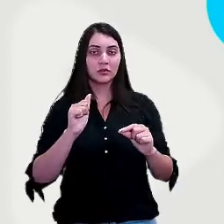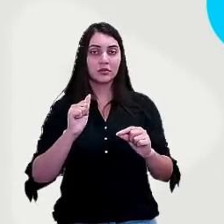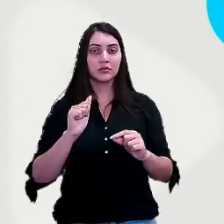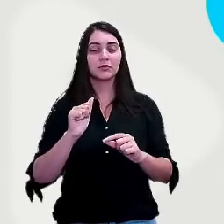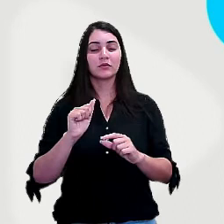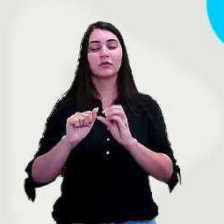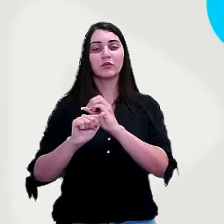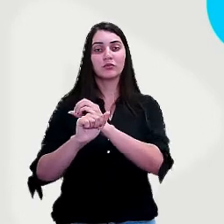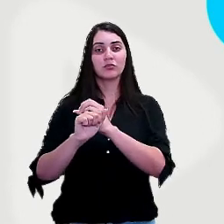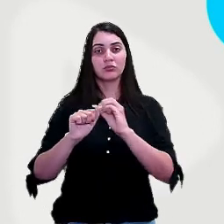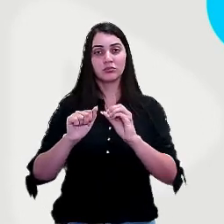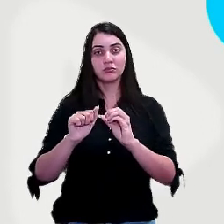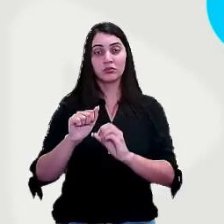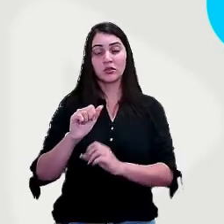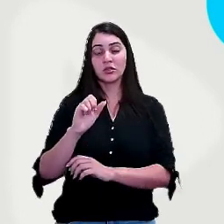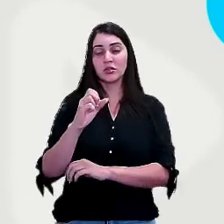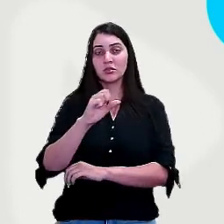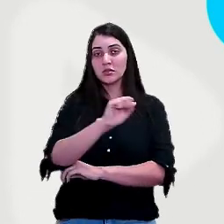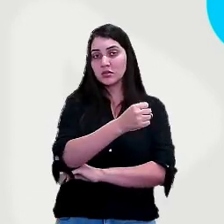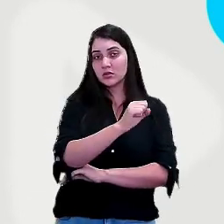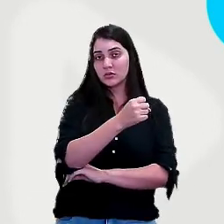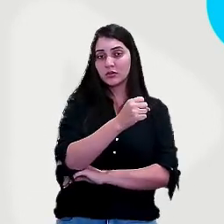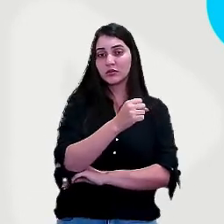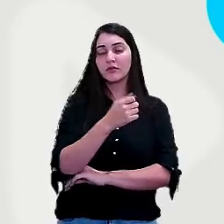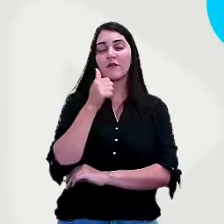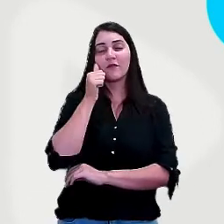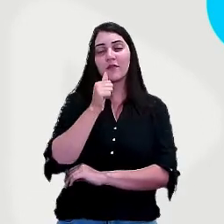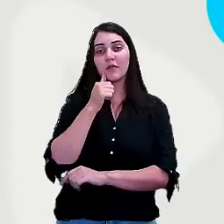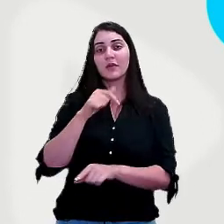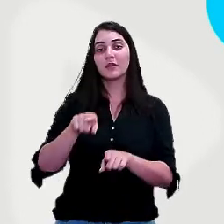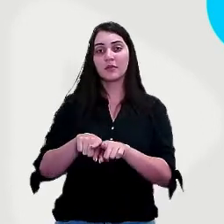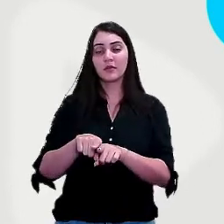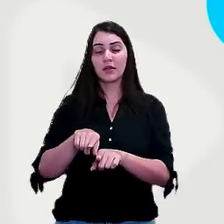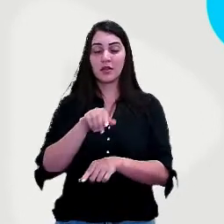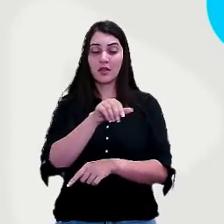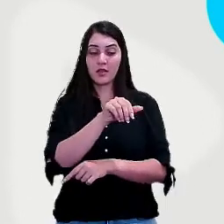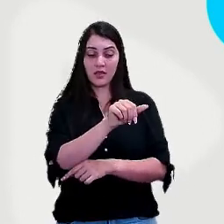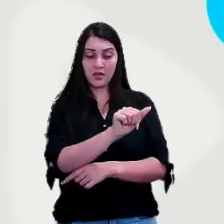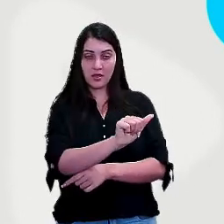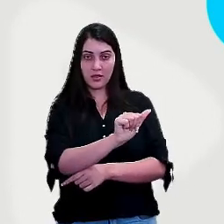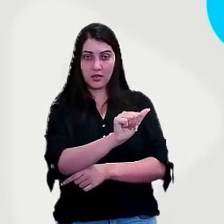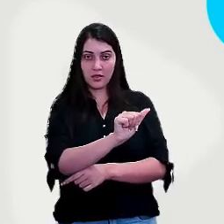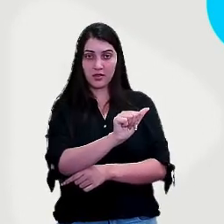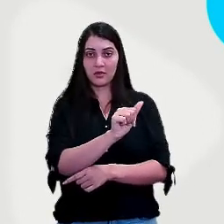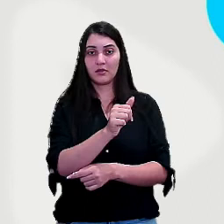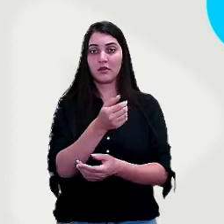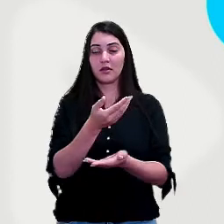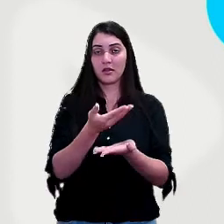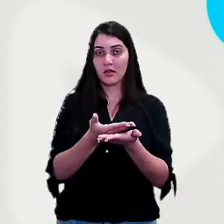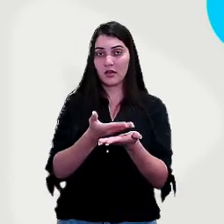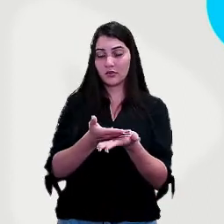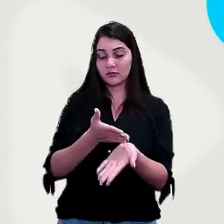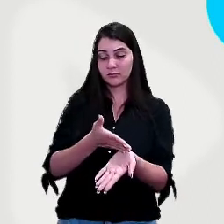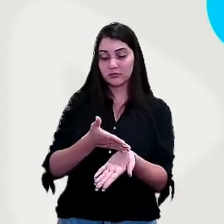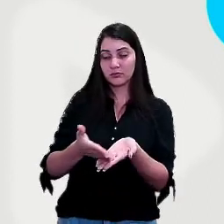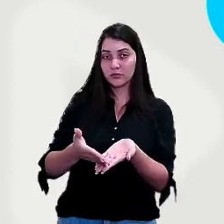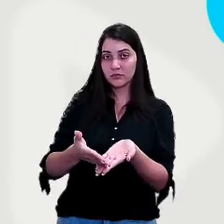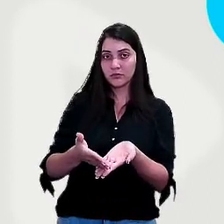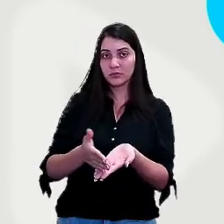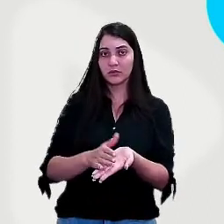feminino, porque aula é. Então, vai ser a aula começou.